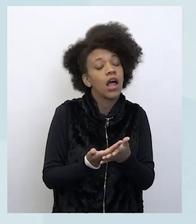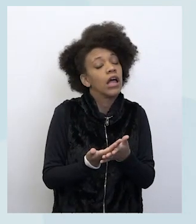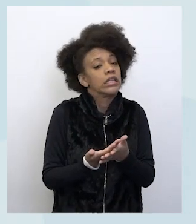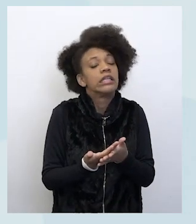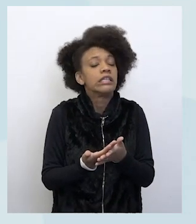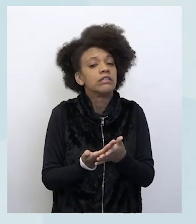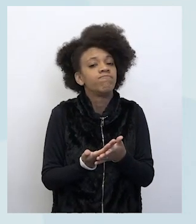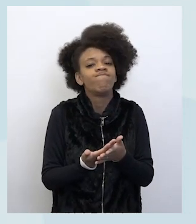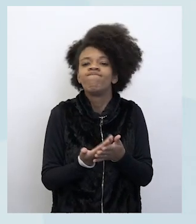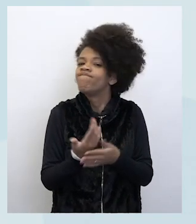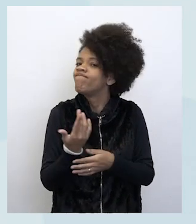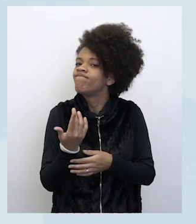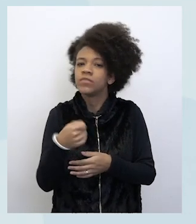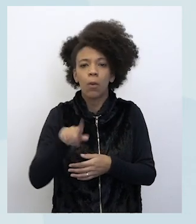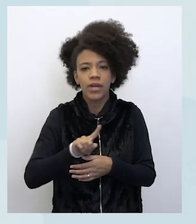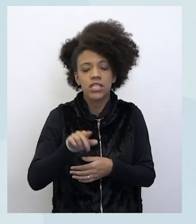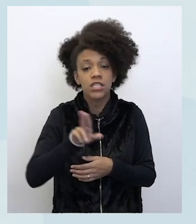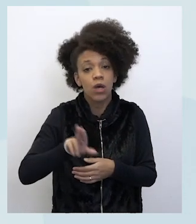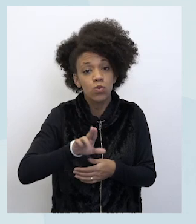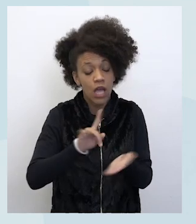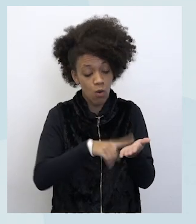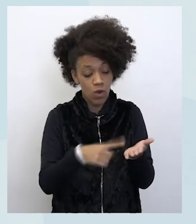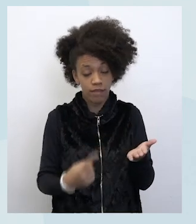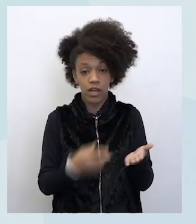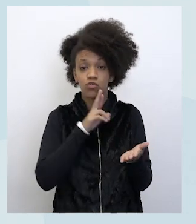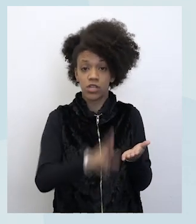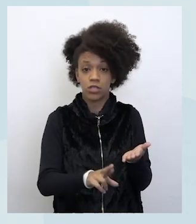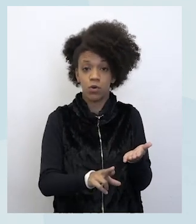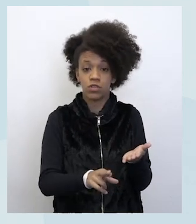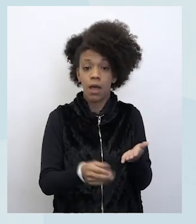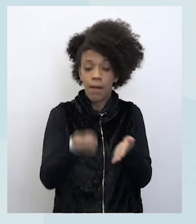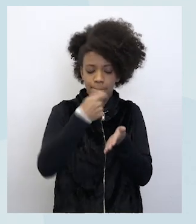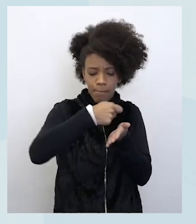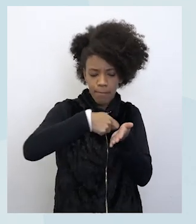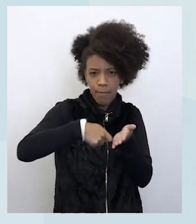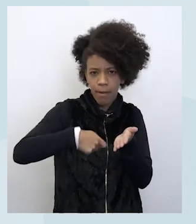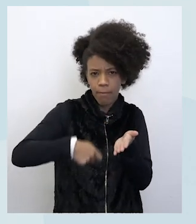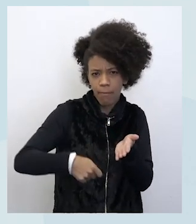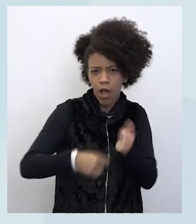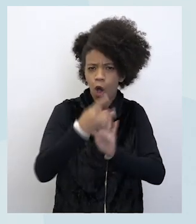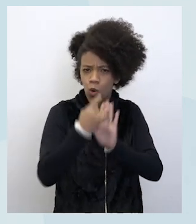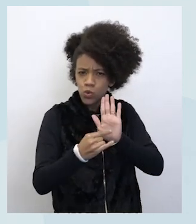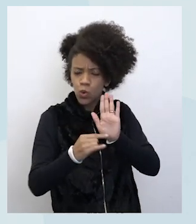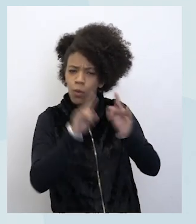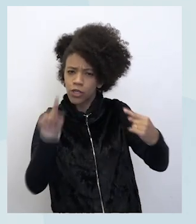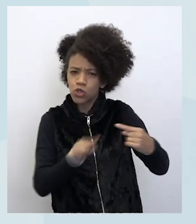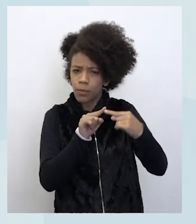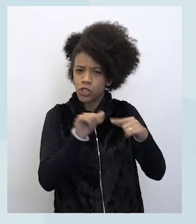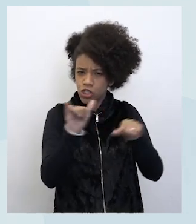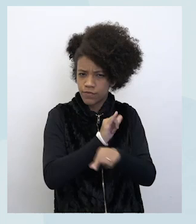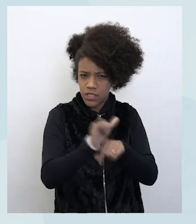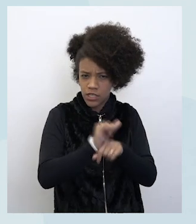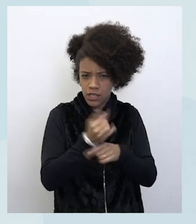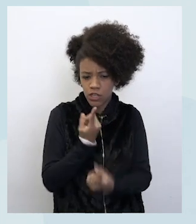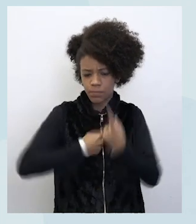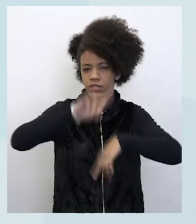vai utilizar o nosso caderno de respostas para preencher a nossa rubrica. Nós vamos criar a nossa